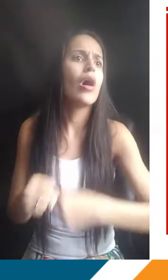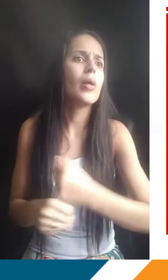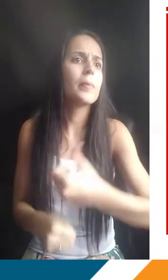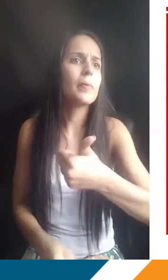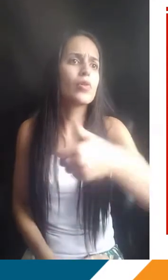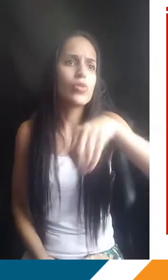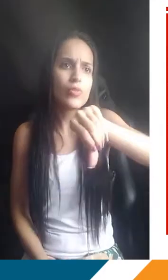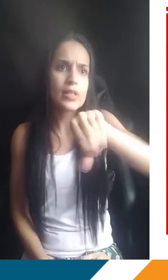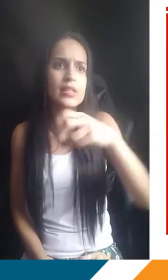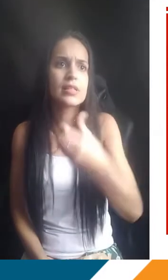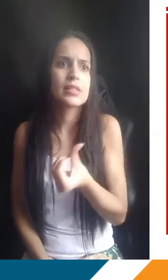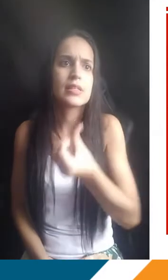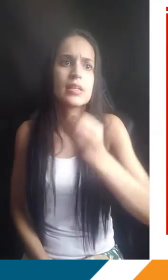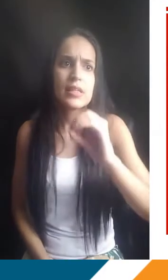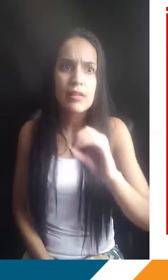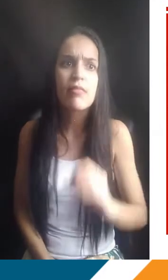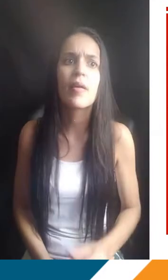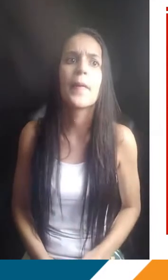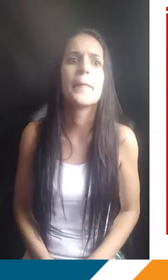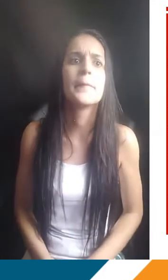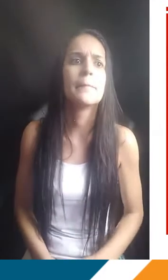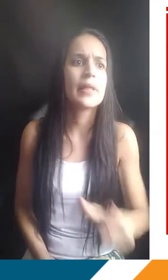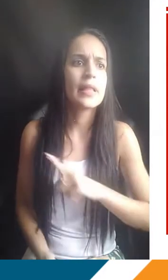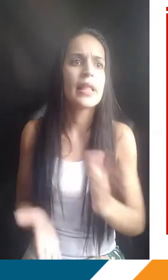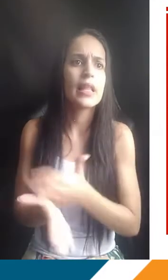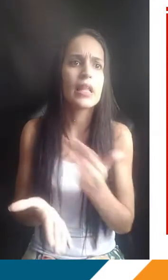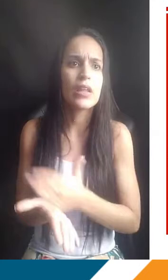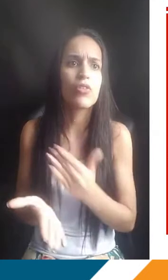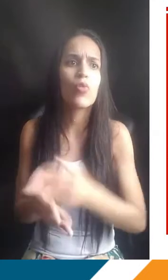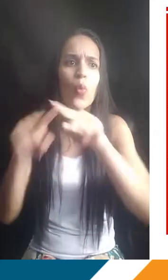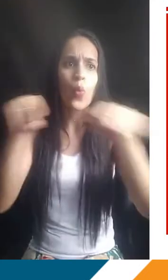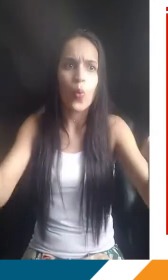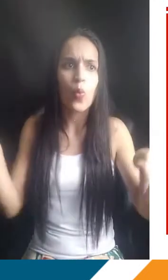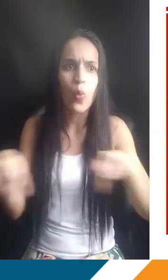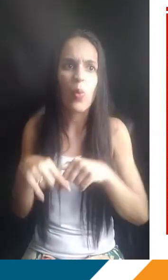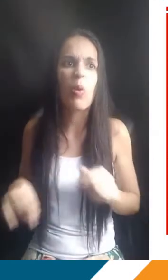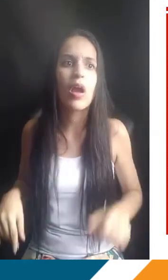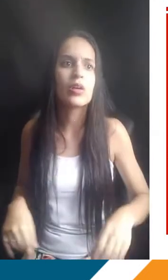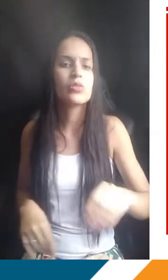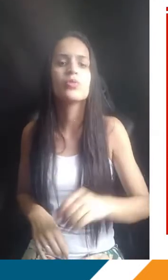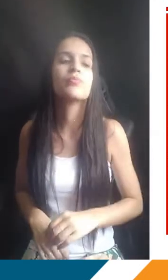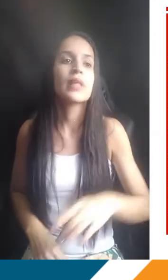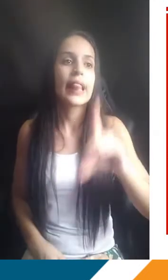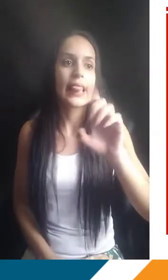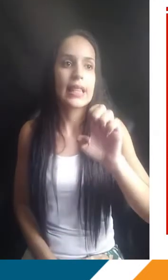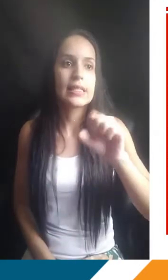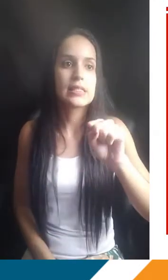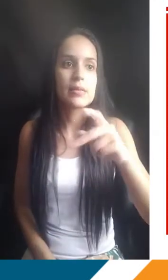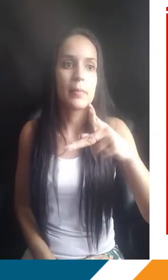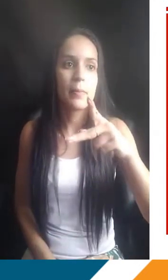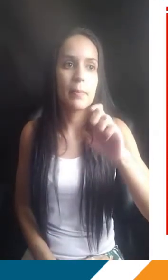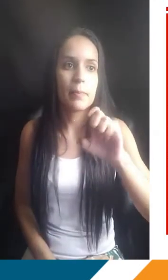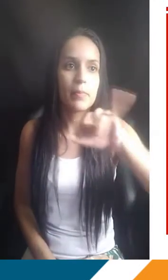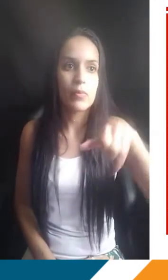em 1960, é publicado um livro muito importante, que é O Quarto Despejo, Diário de uma Favelada, da Carolina Maria de Jesus. Para a gente ter